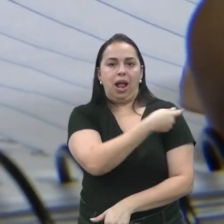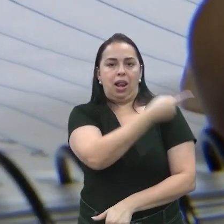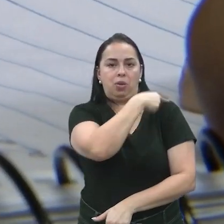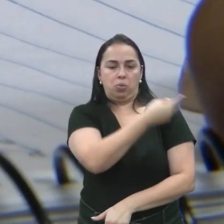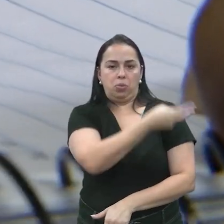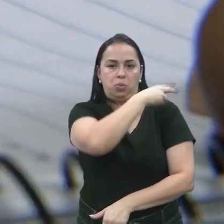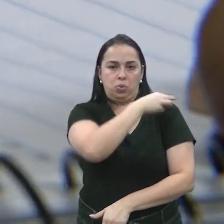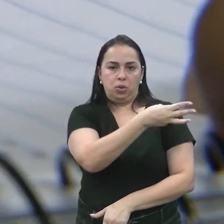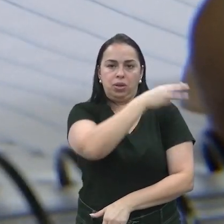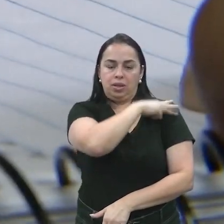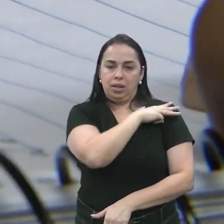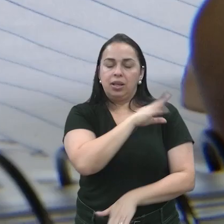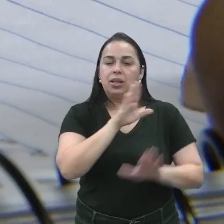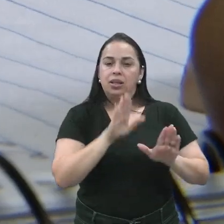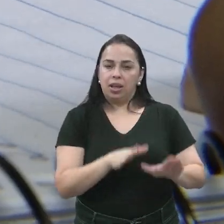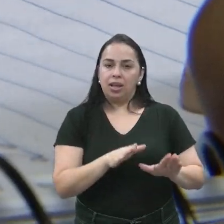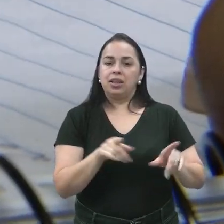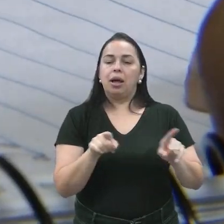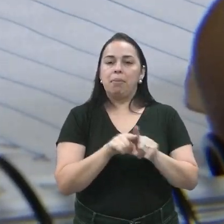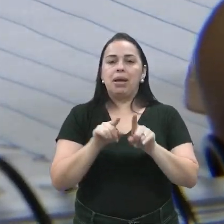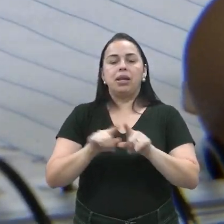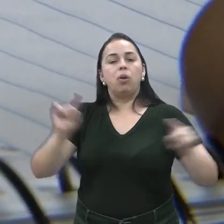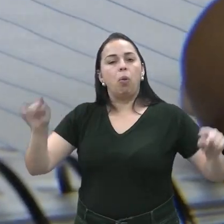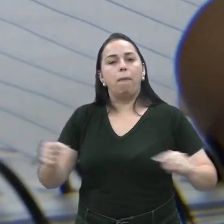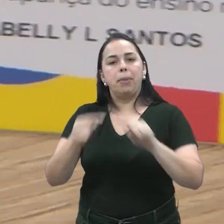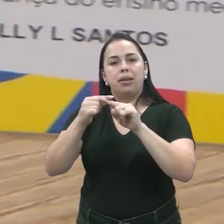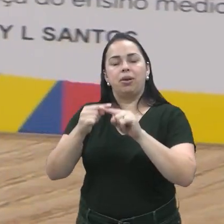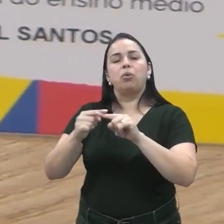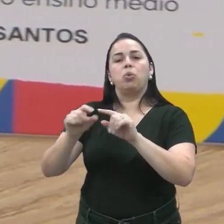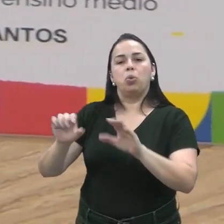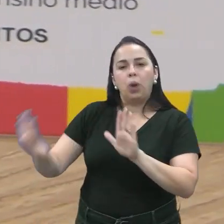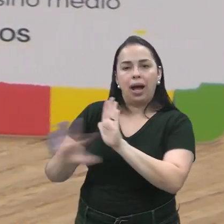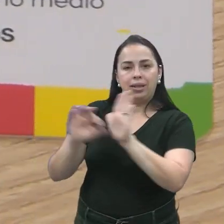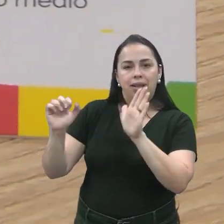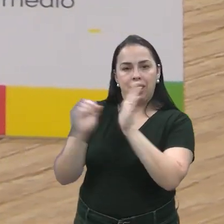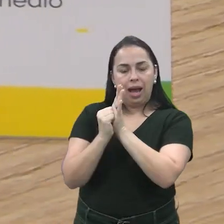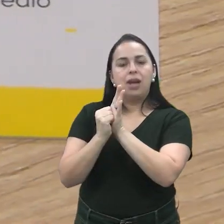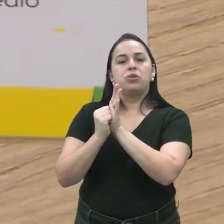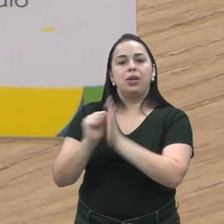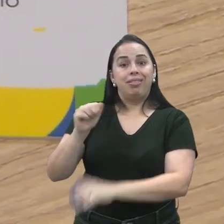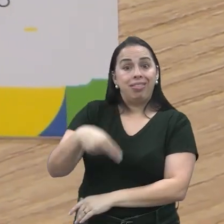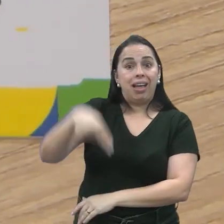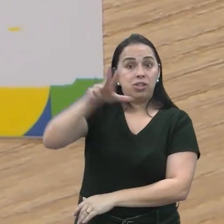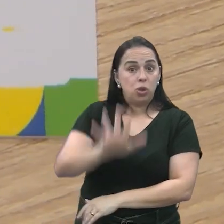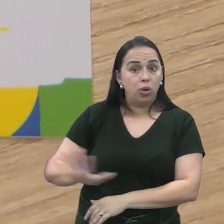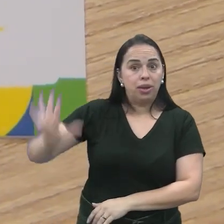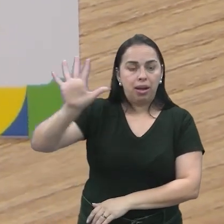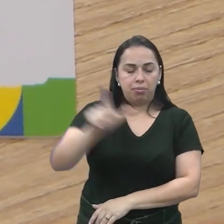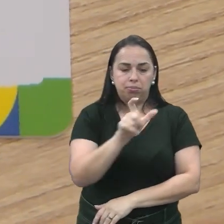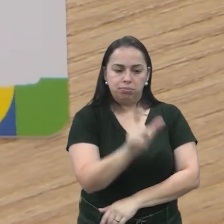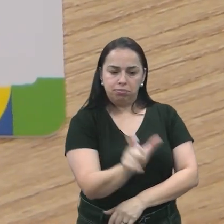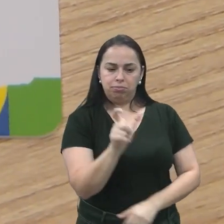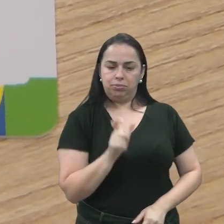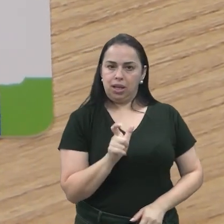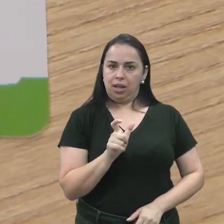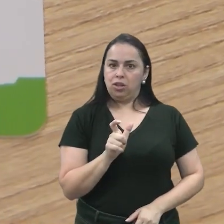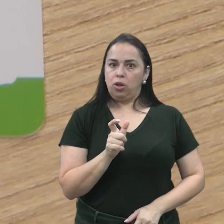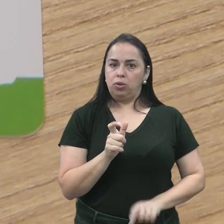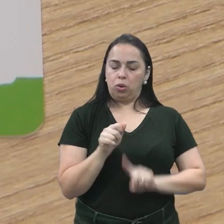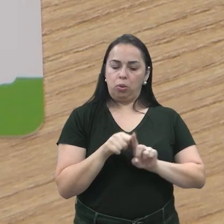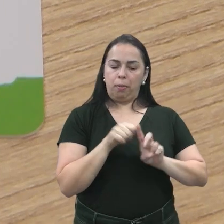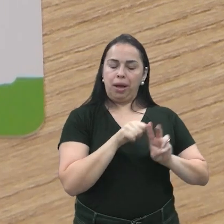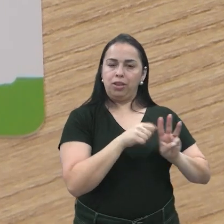é voltado para alunos matriculados no ensino médio que fazem parte do CadÚnico. Por meio desse cartão,